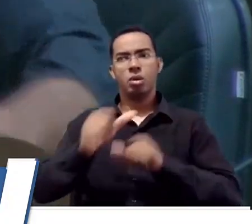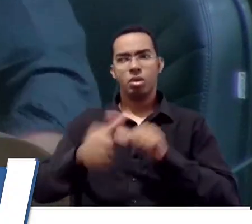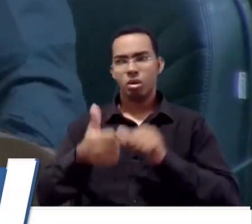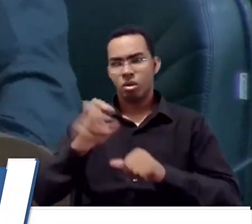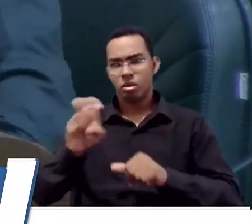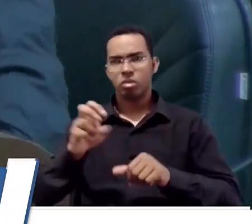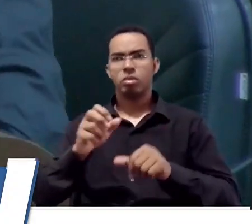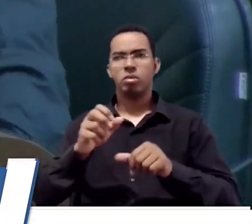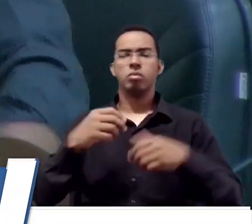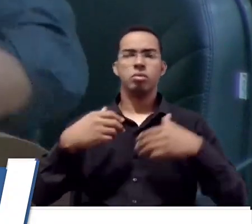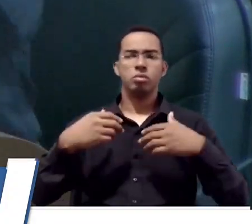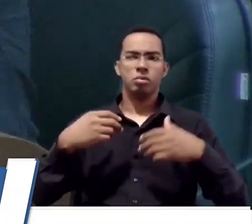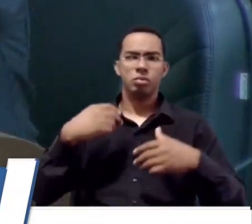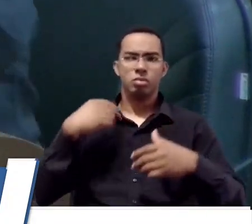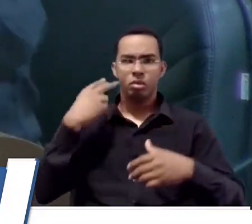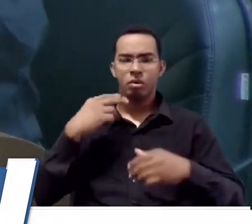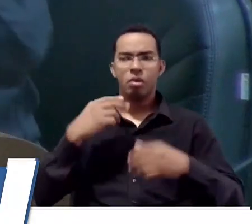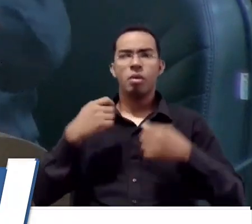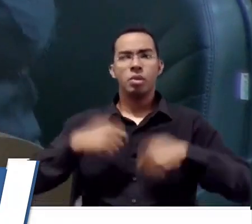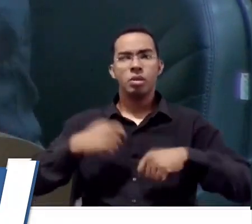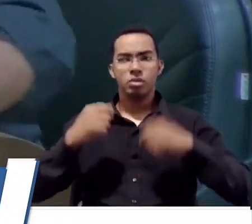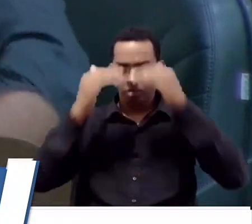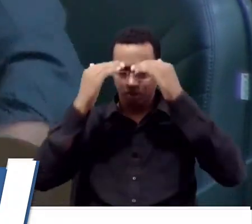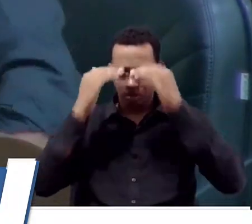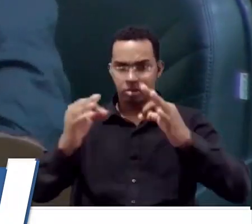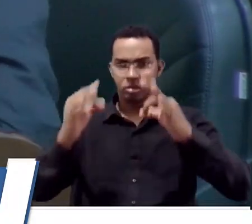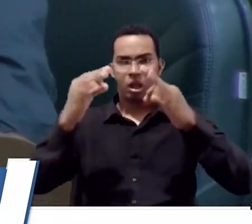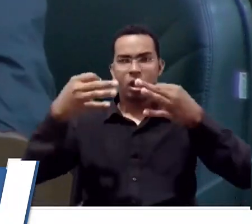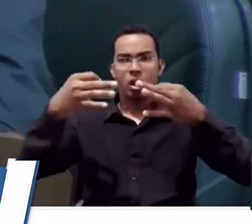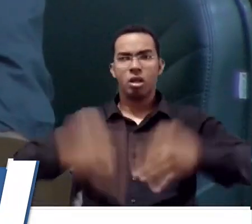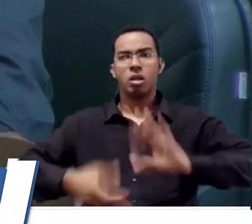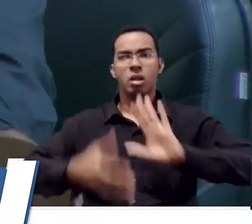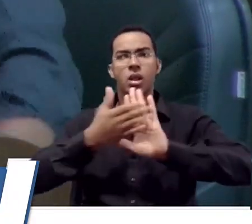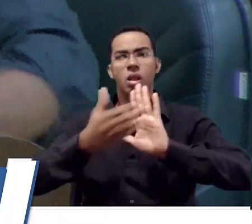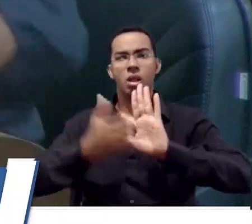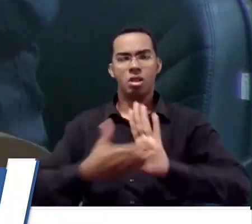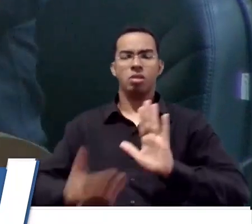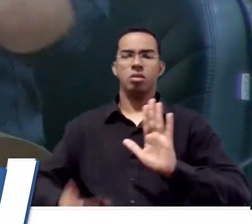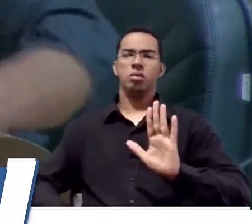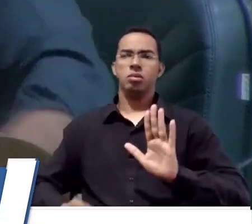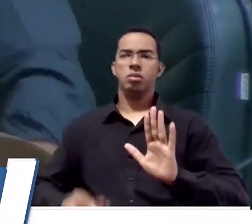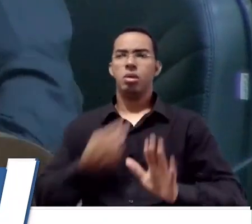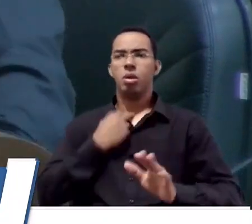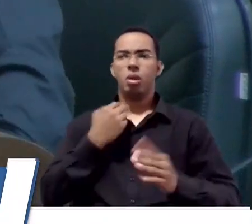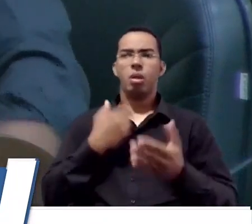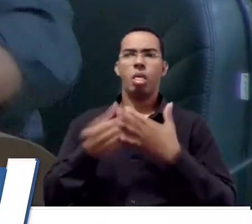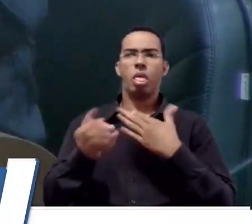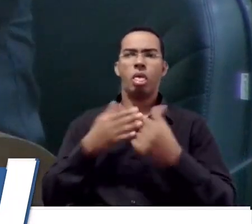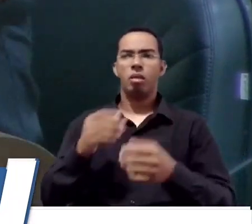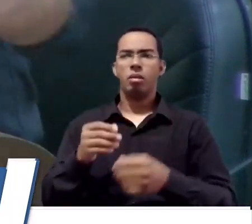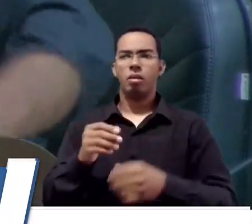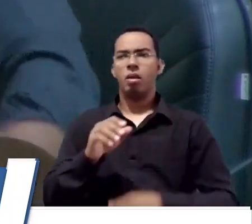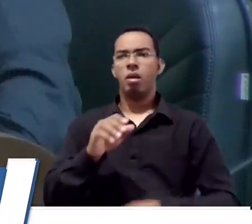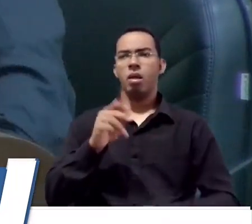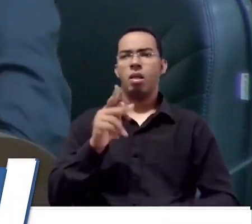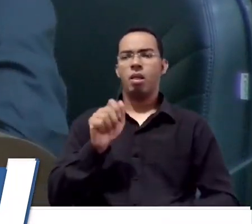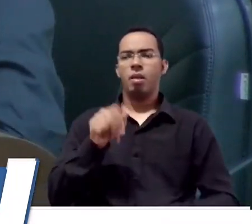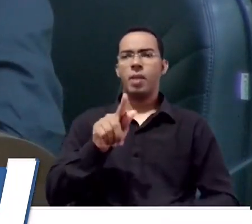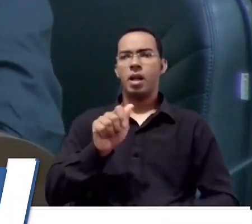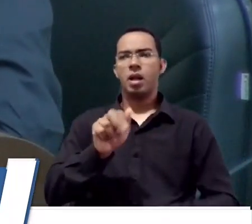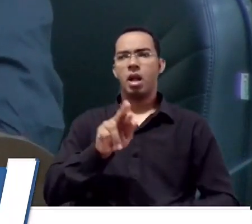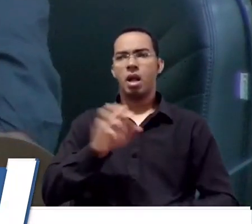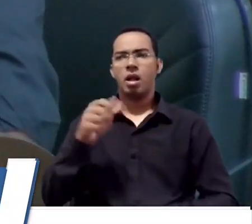trocar mas tem que ser honesto naquilo que se faz. Não pode qualquer pangaré ficar falando M por